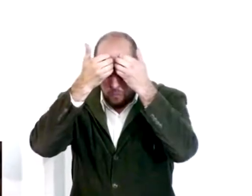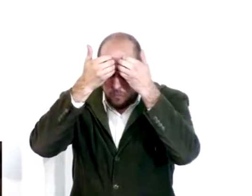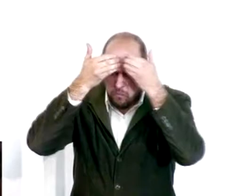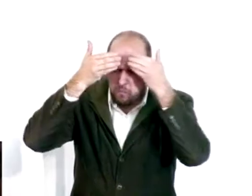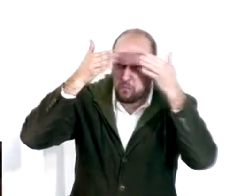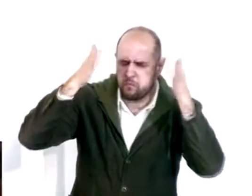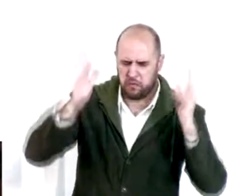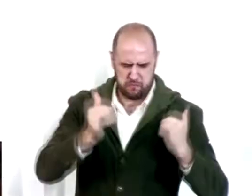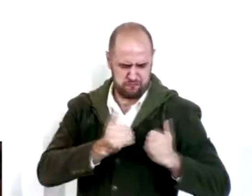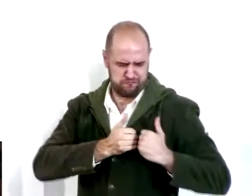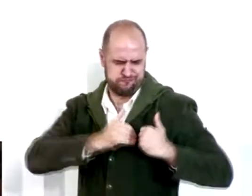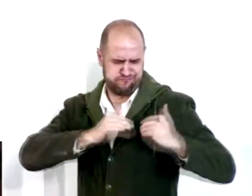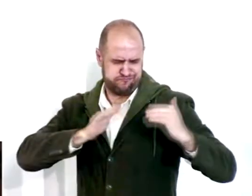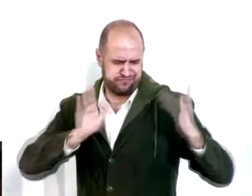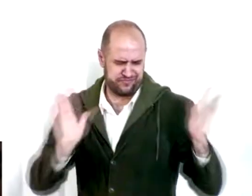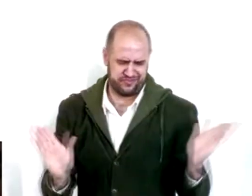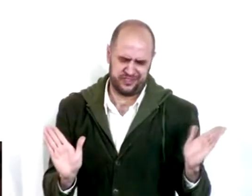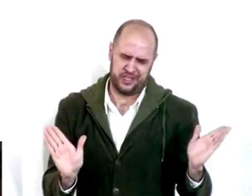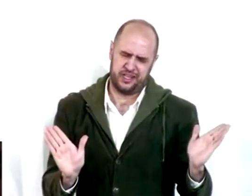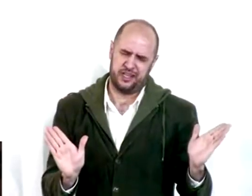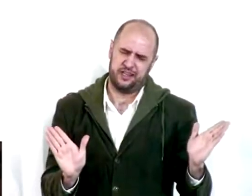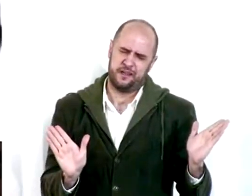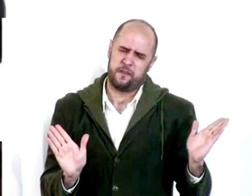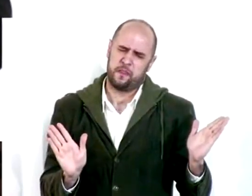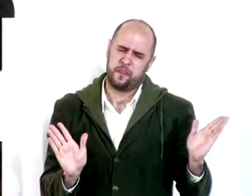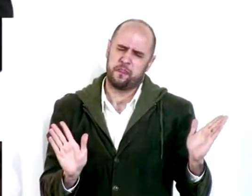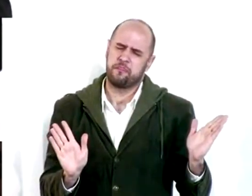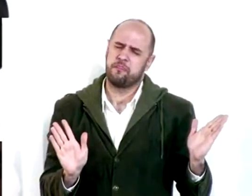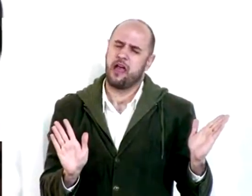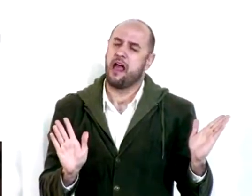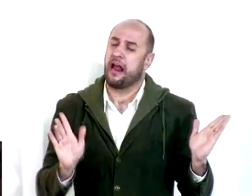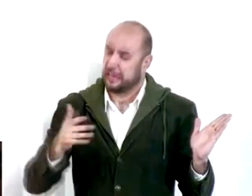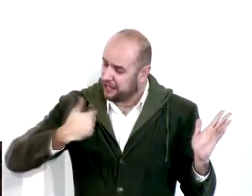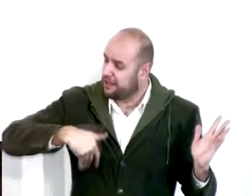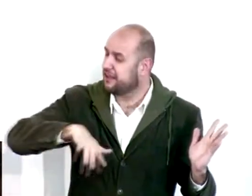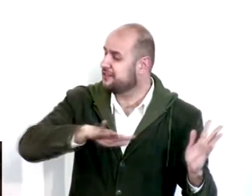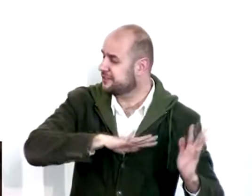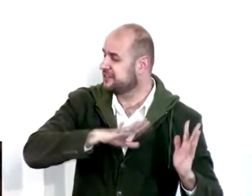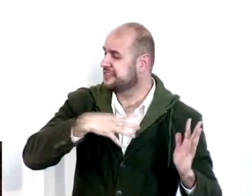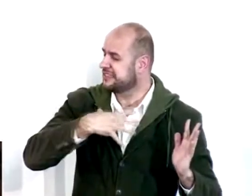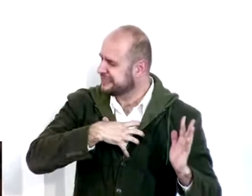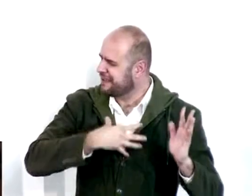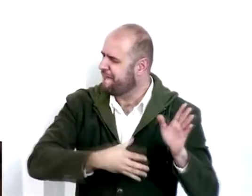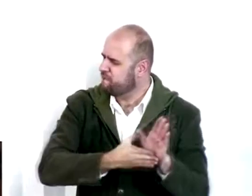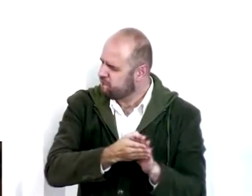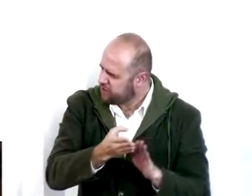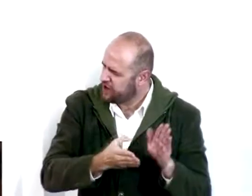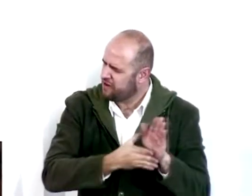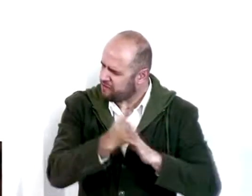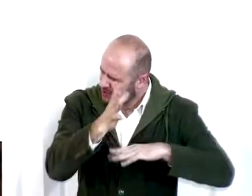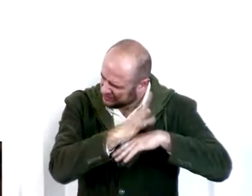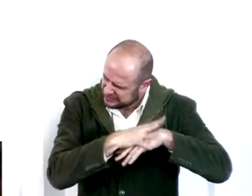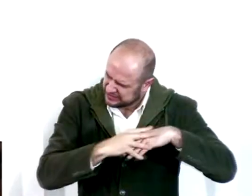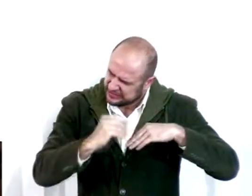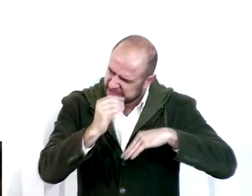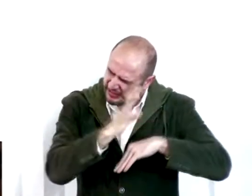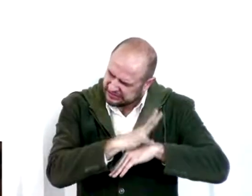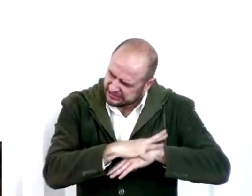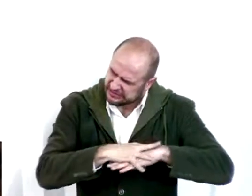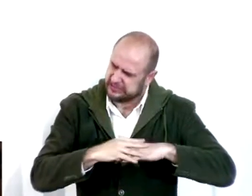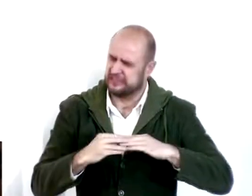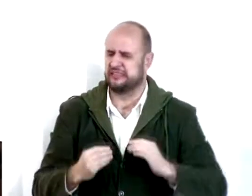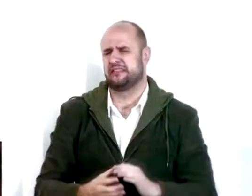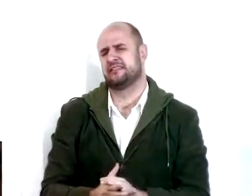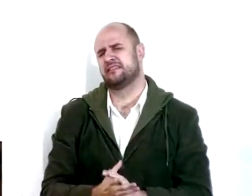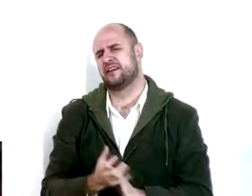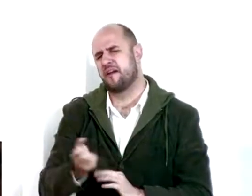o nosso coração, Senhor, para que possamos ser consolados e confortados